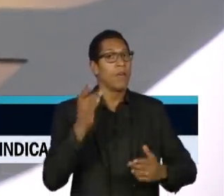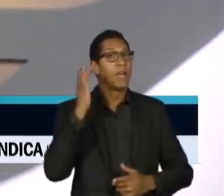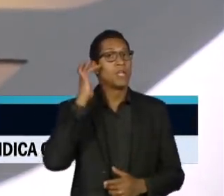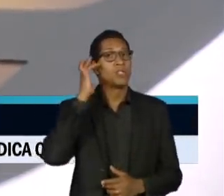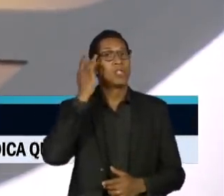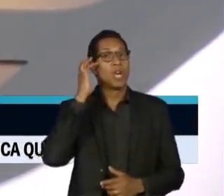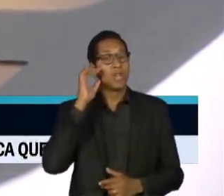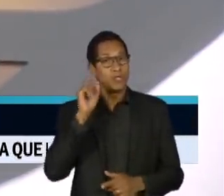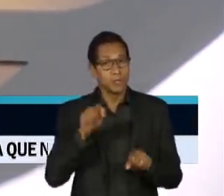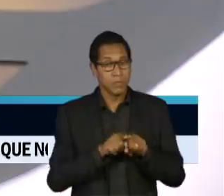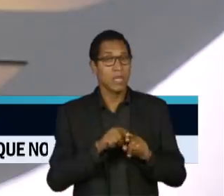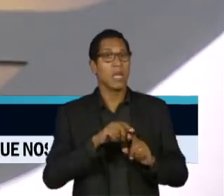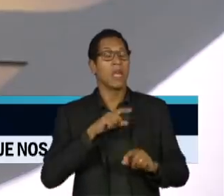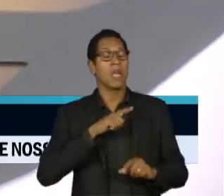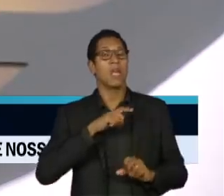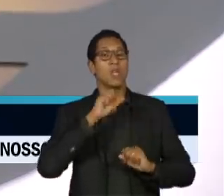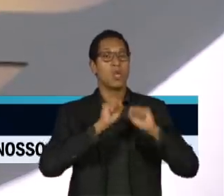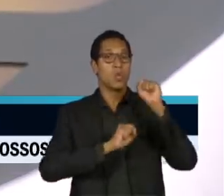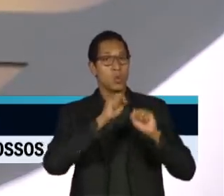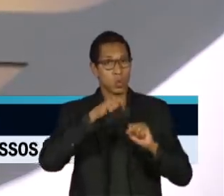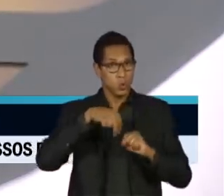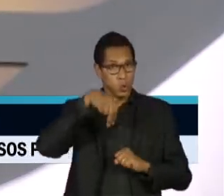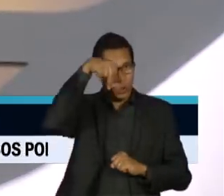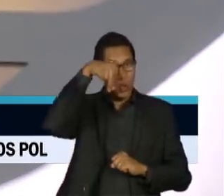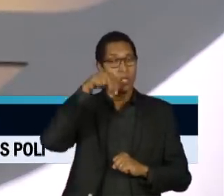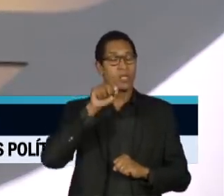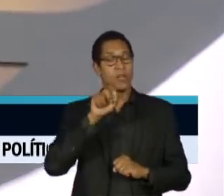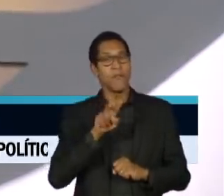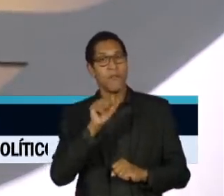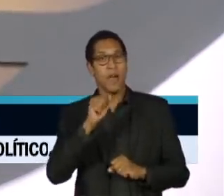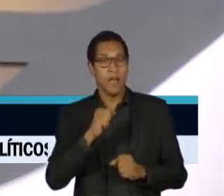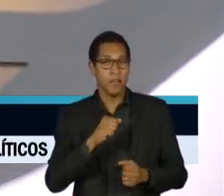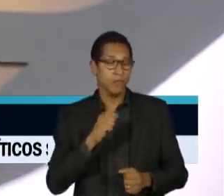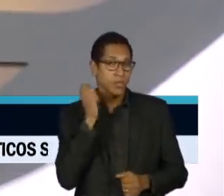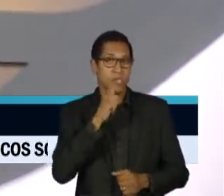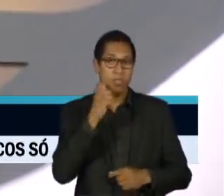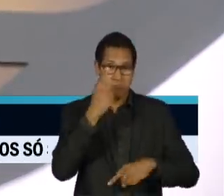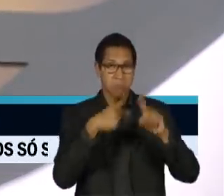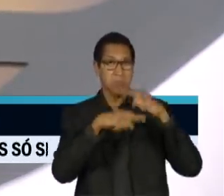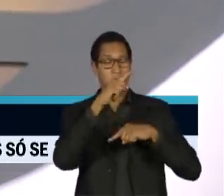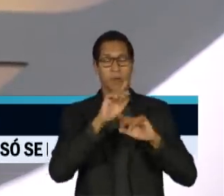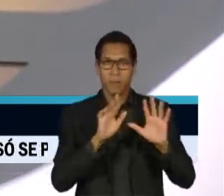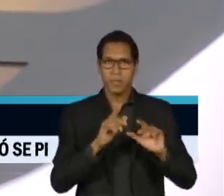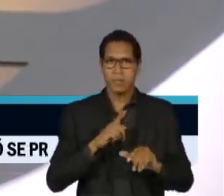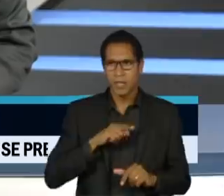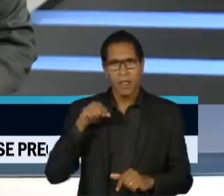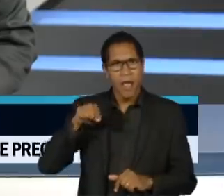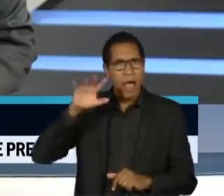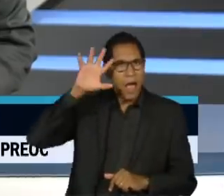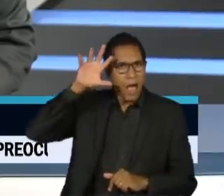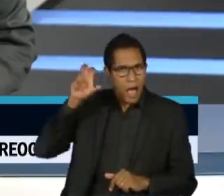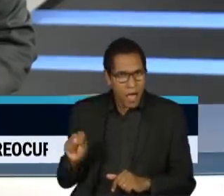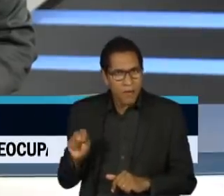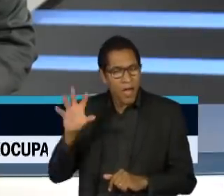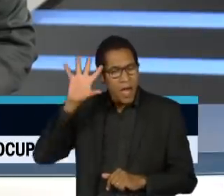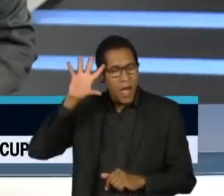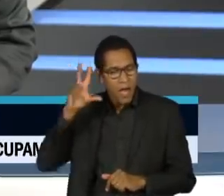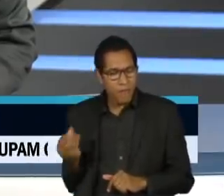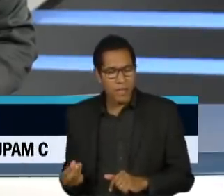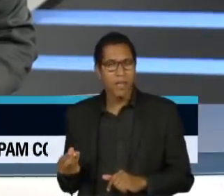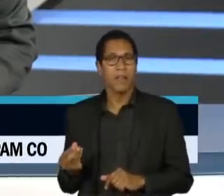norte que vão nos salvar. E aí a gente tiver essa história incrível da África do Sul, em que um laboratório, por sinal dirigido por um